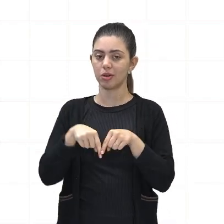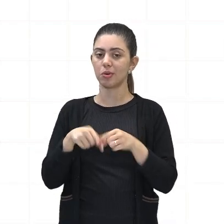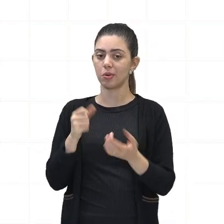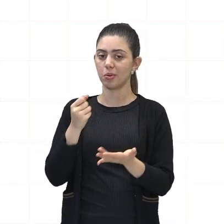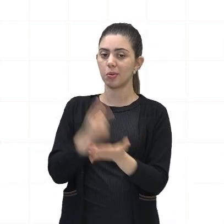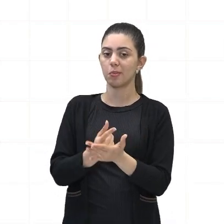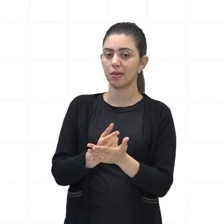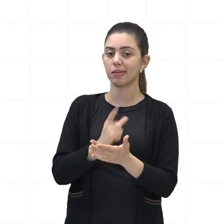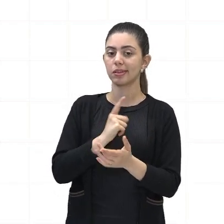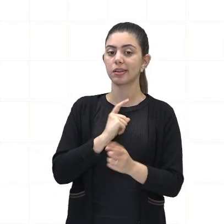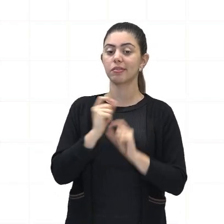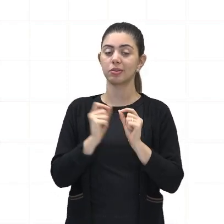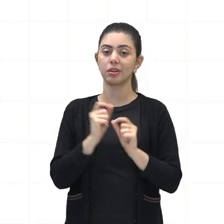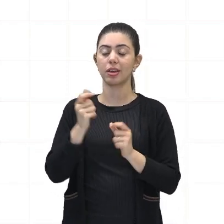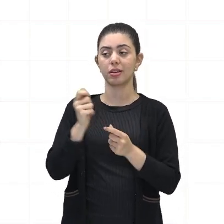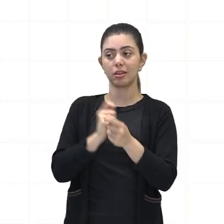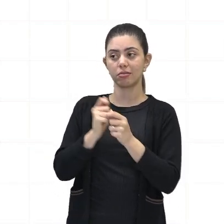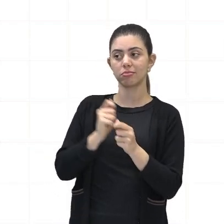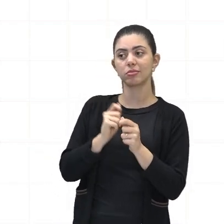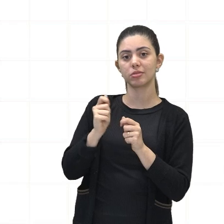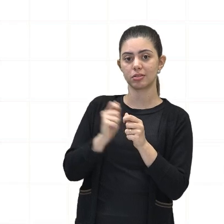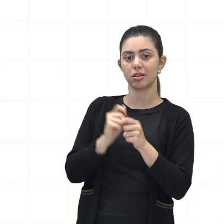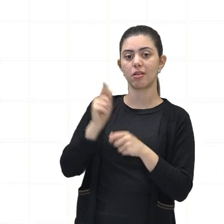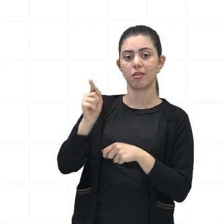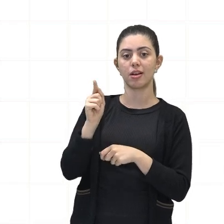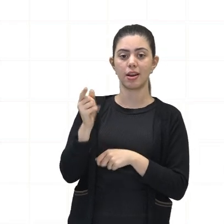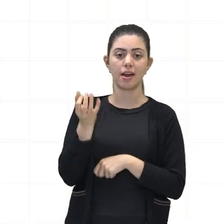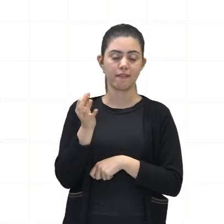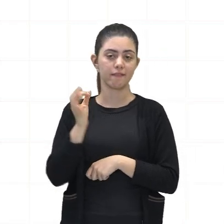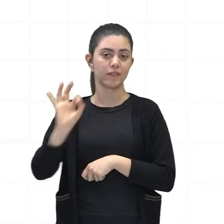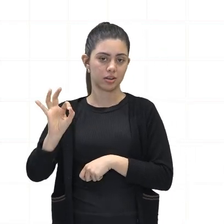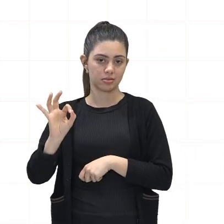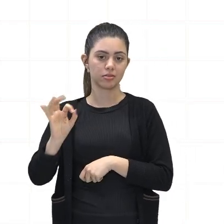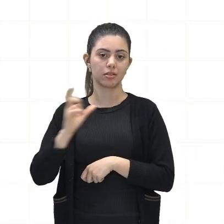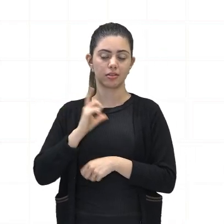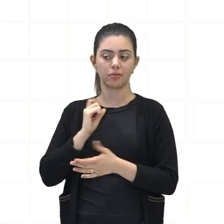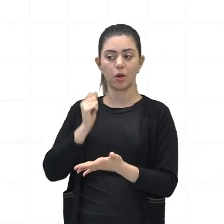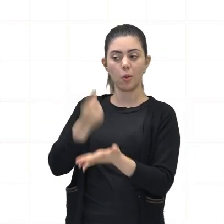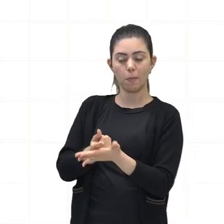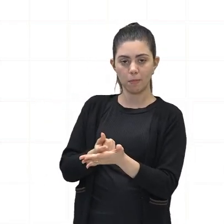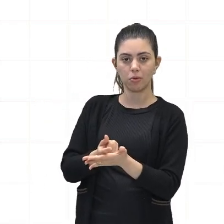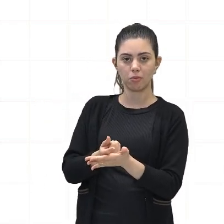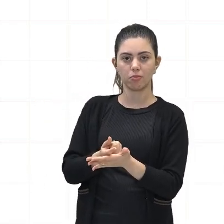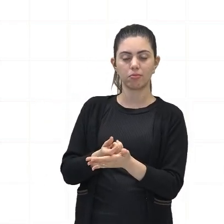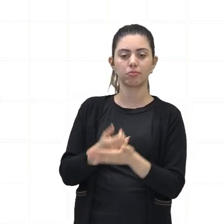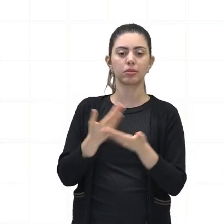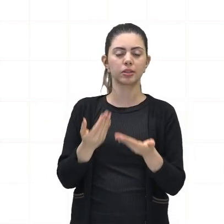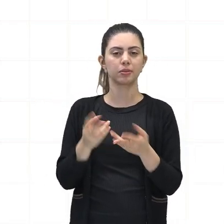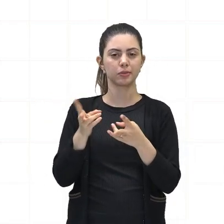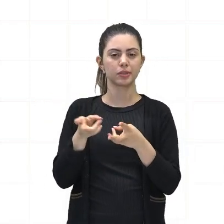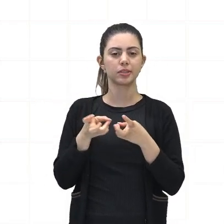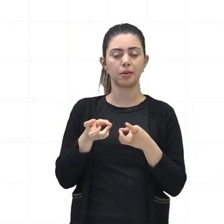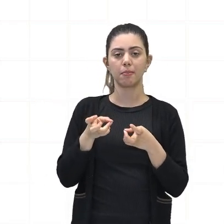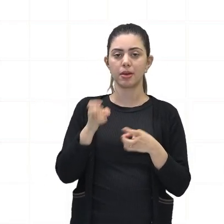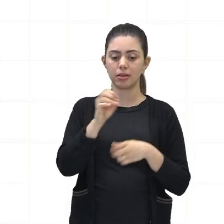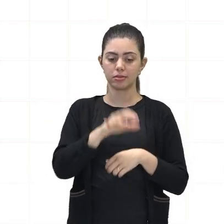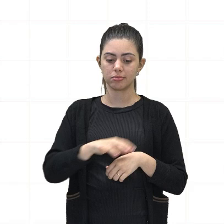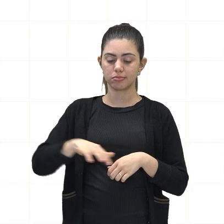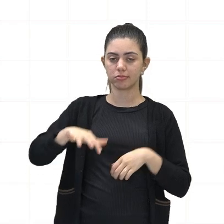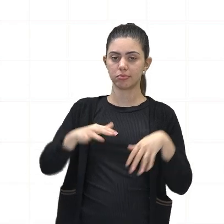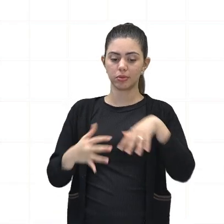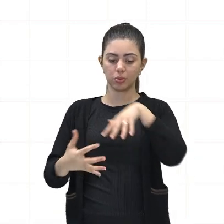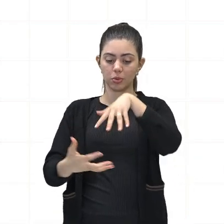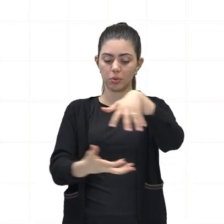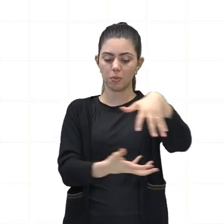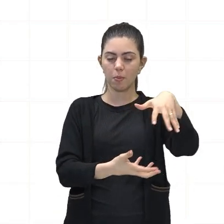através de negociações com a França. Então, você percebe o quê? Que o território mundial, de